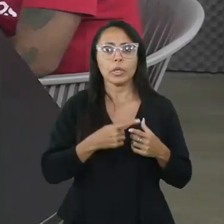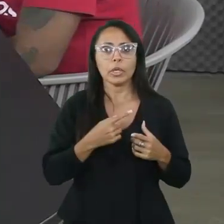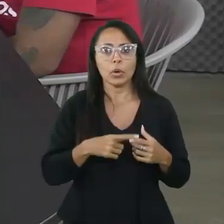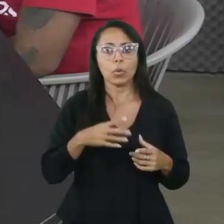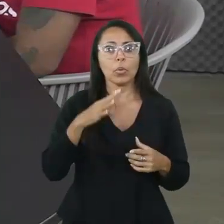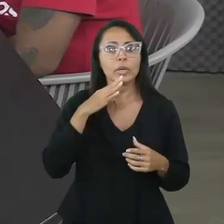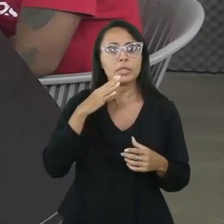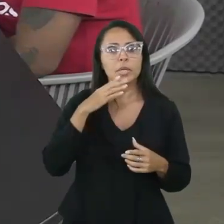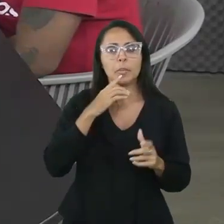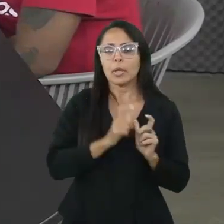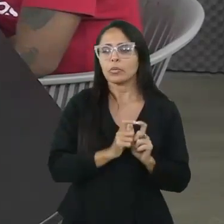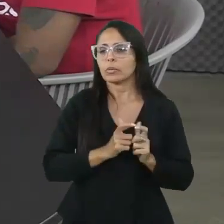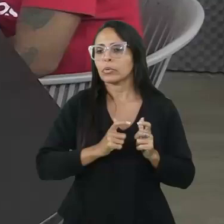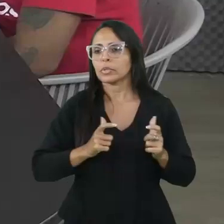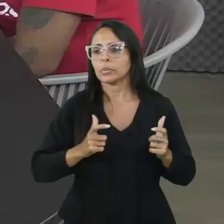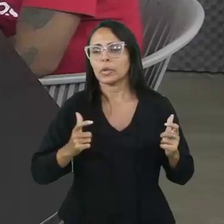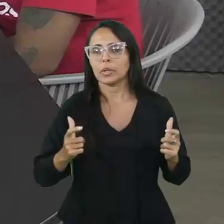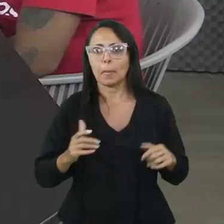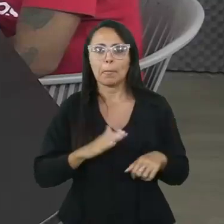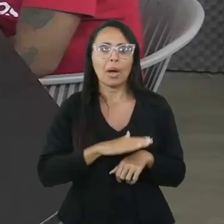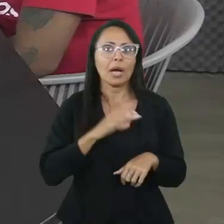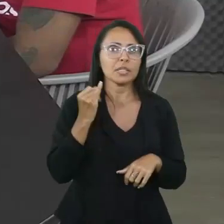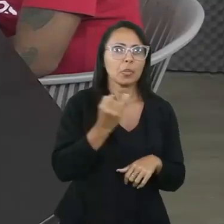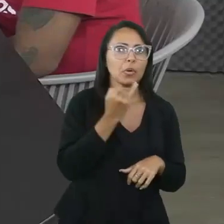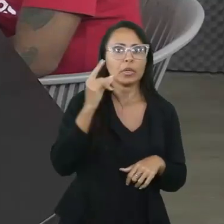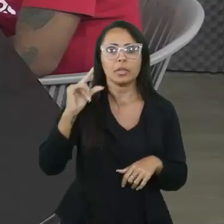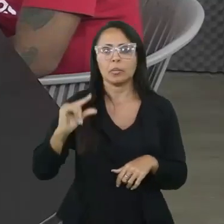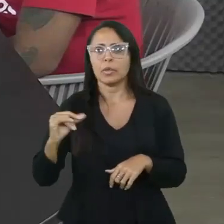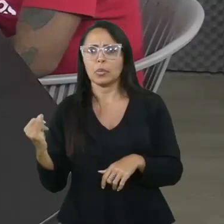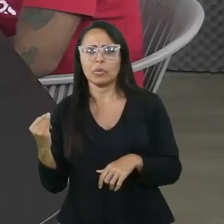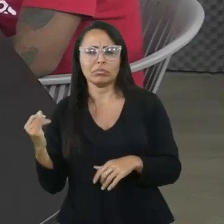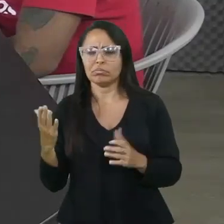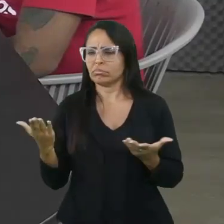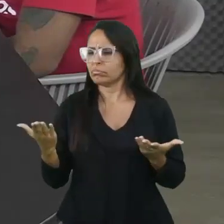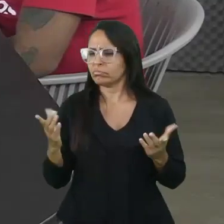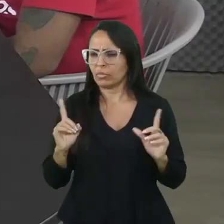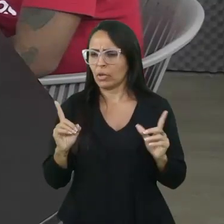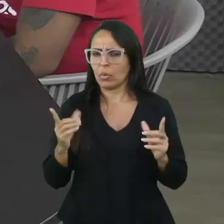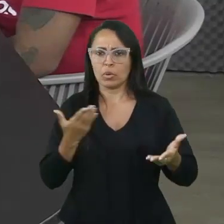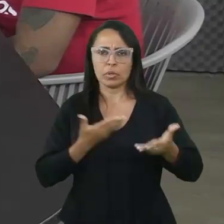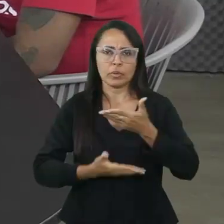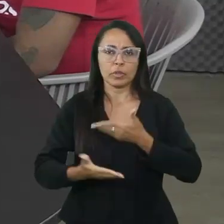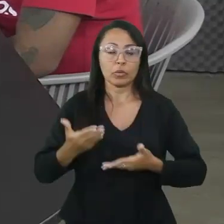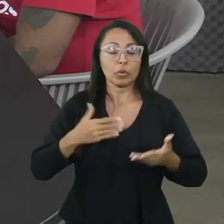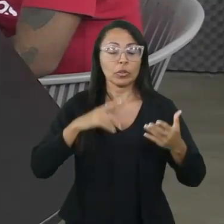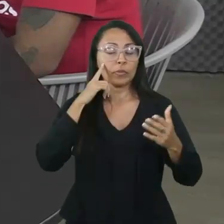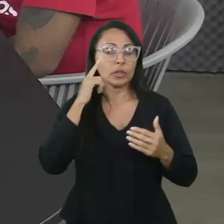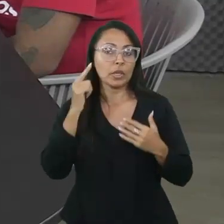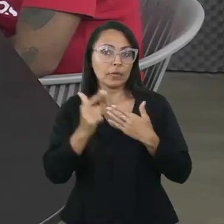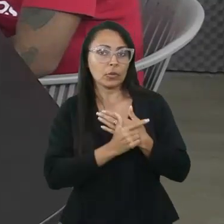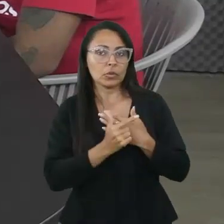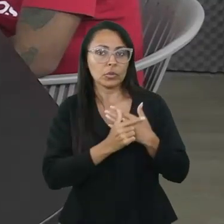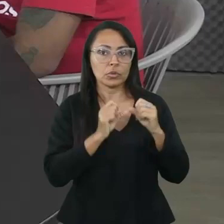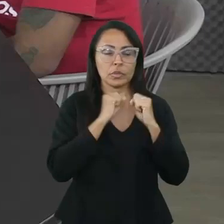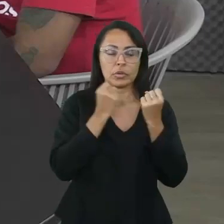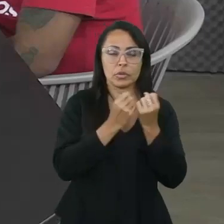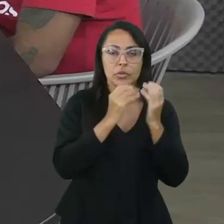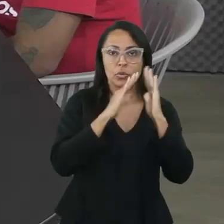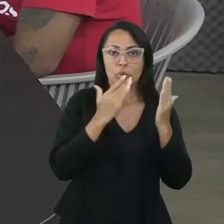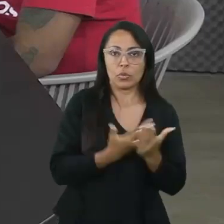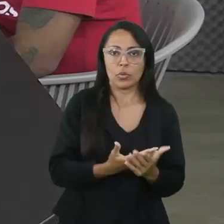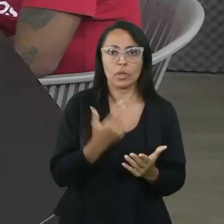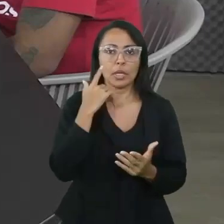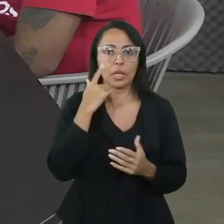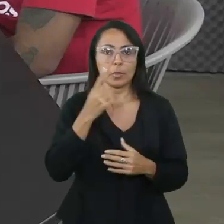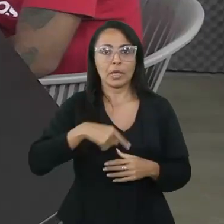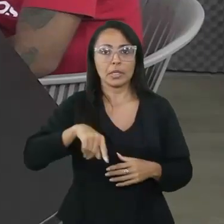uma coisa gigante, né? Não dá para dizer o que é mais importante, o que é menos importante. Quando o Vitor falou assim de função social da escola, eu acho que a escola por si só, quando ela passa a ser